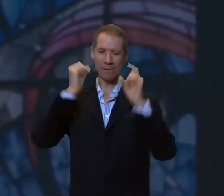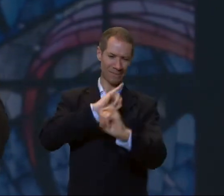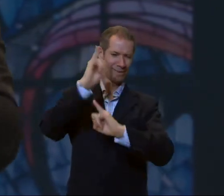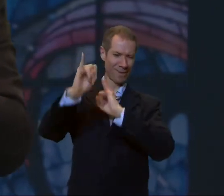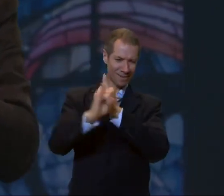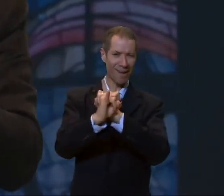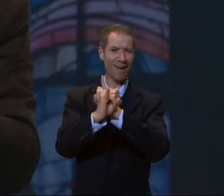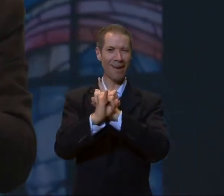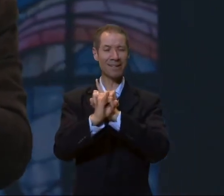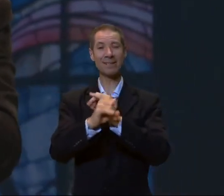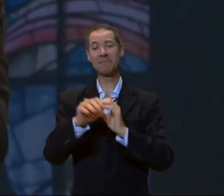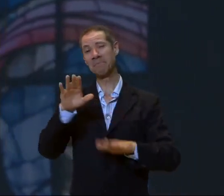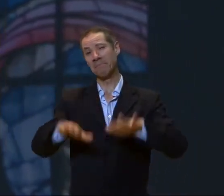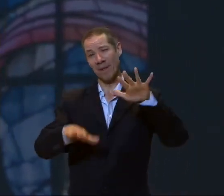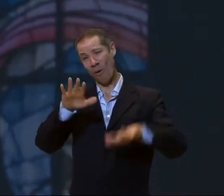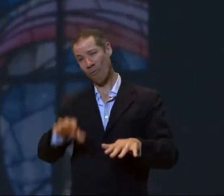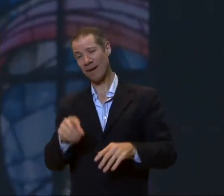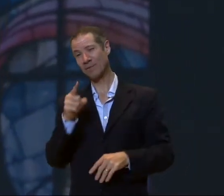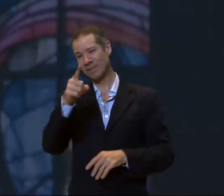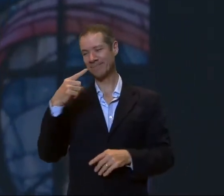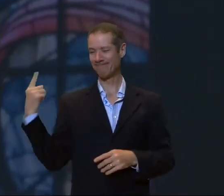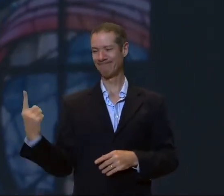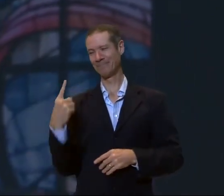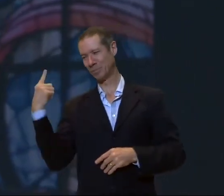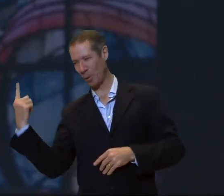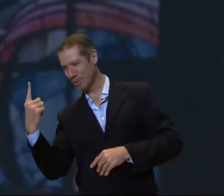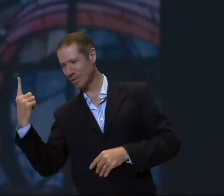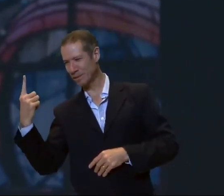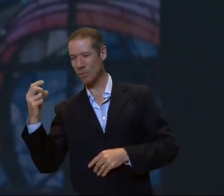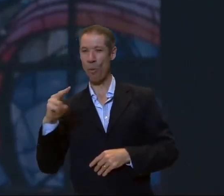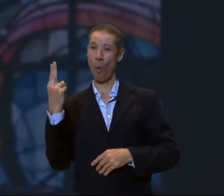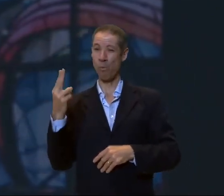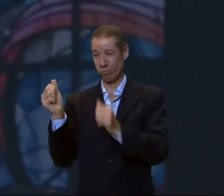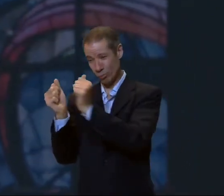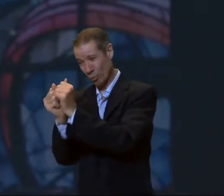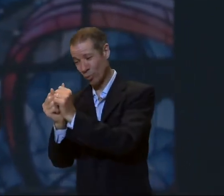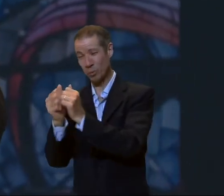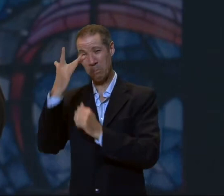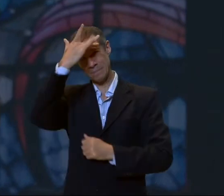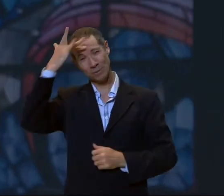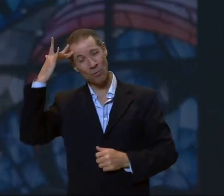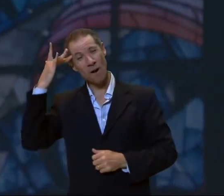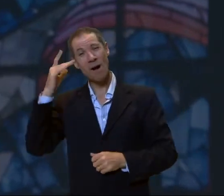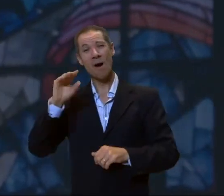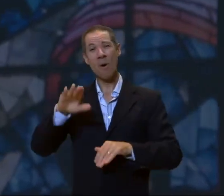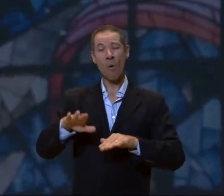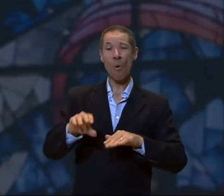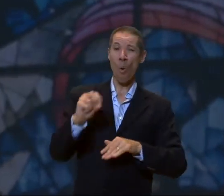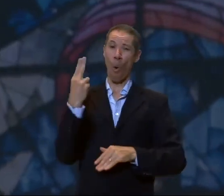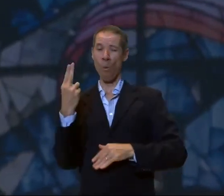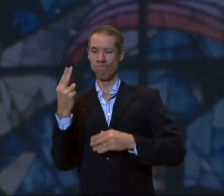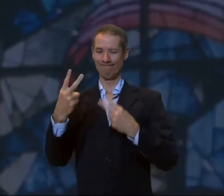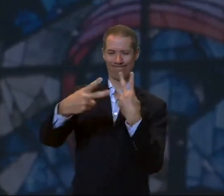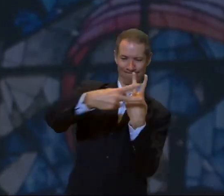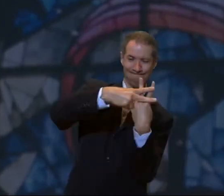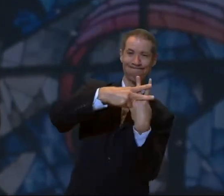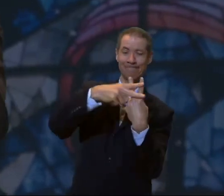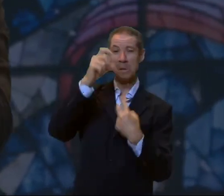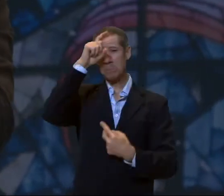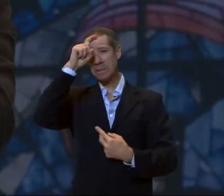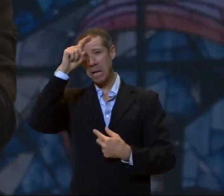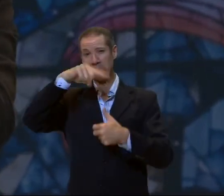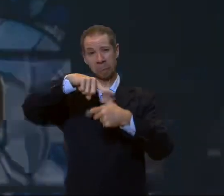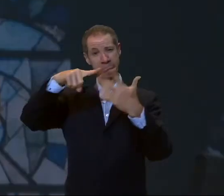internet, talvez você esteja sozinho, acompanhado, talvez você esteja no presídio, no hospital, eu não